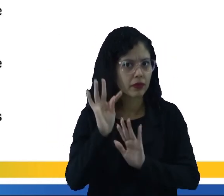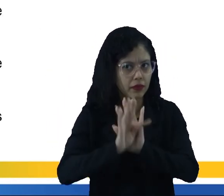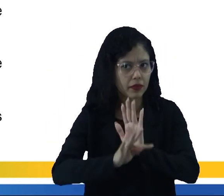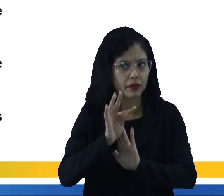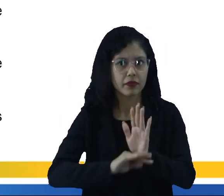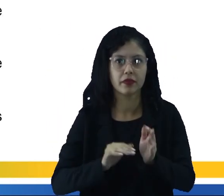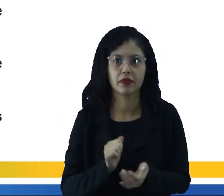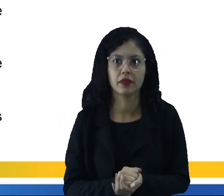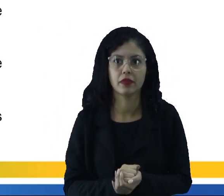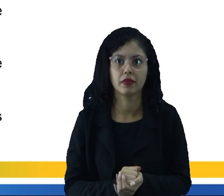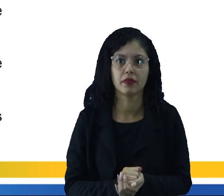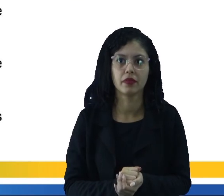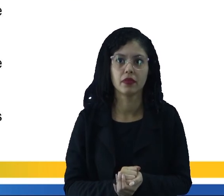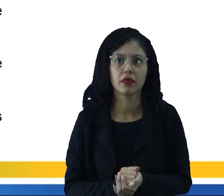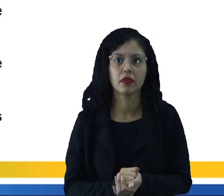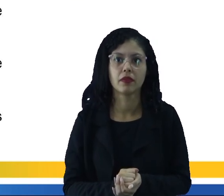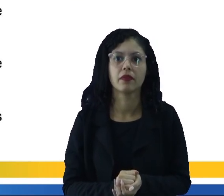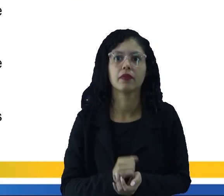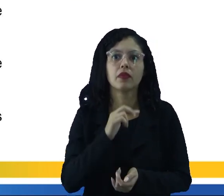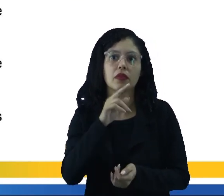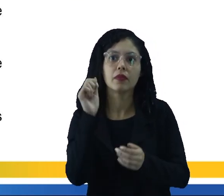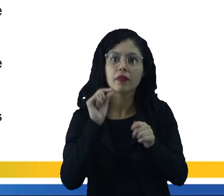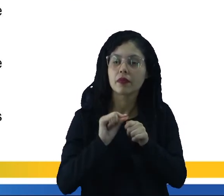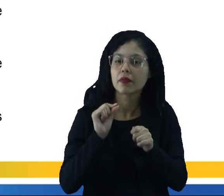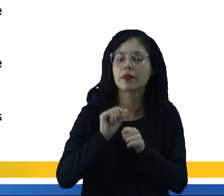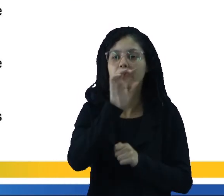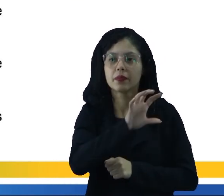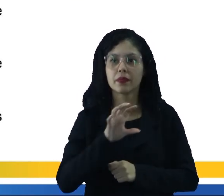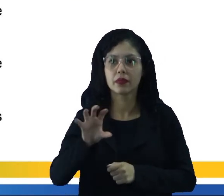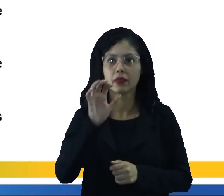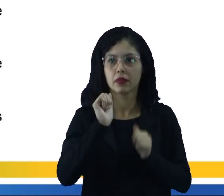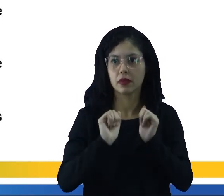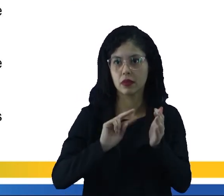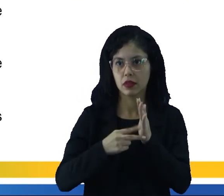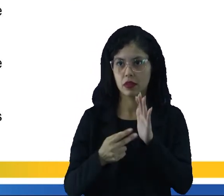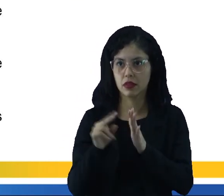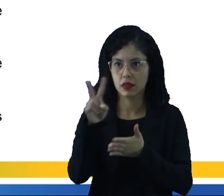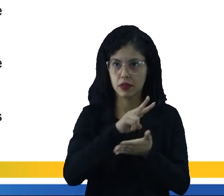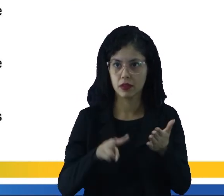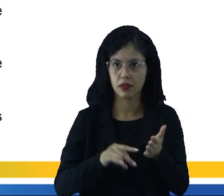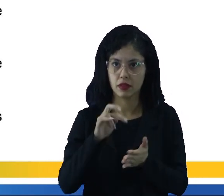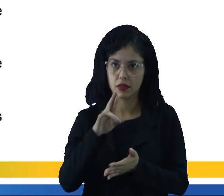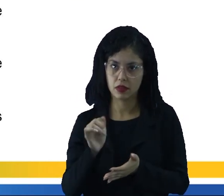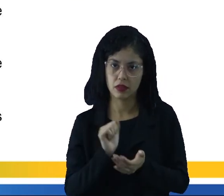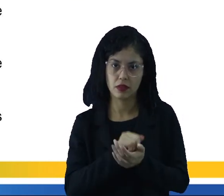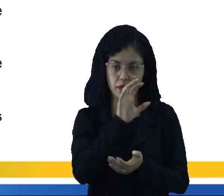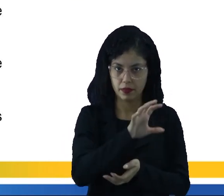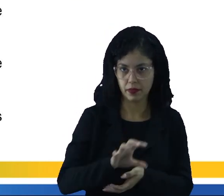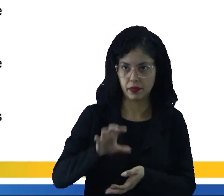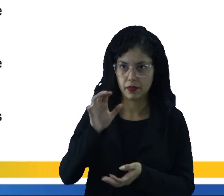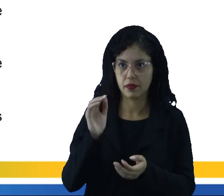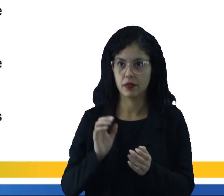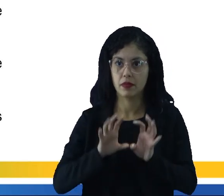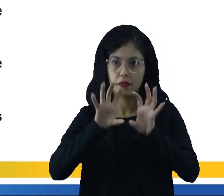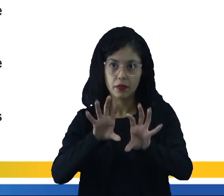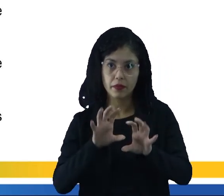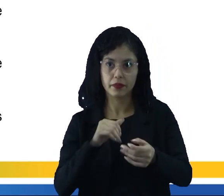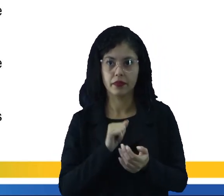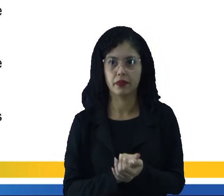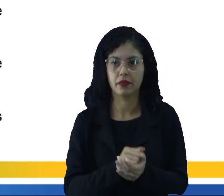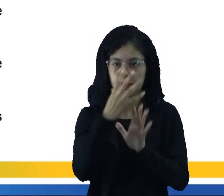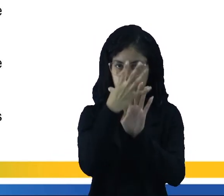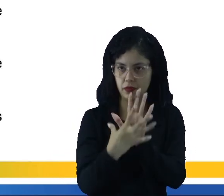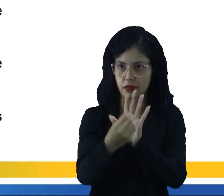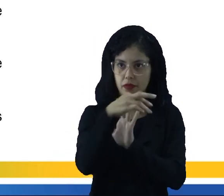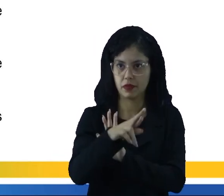aí. Agora o que é que temos aí? A confecção de um mapa pode significar uma leitura ideológica do espaço. Assim,